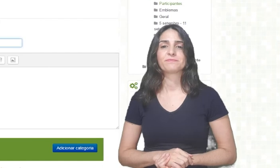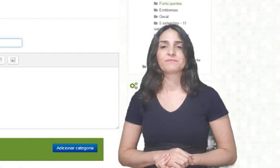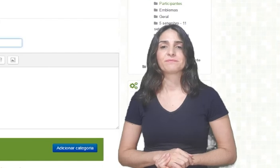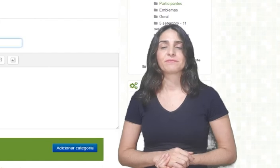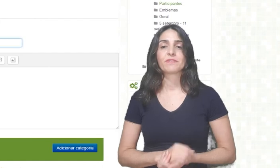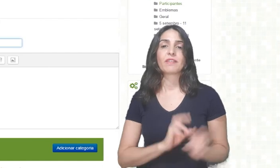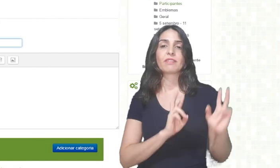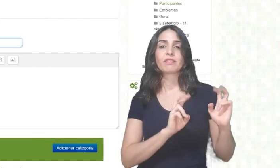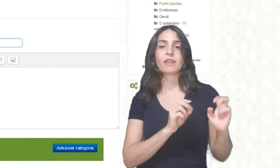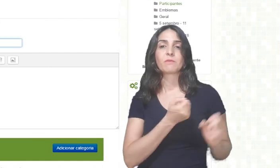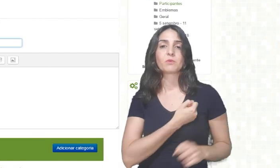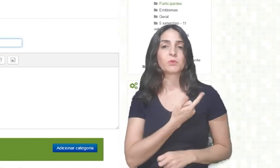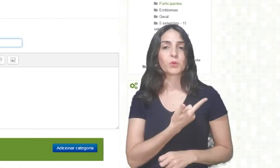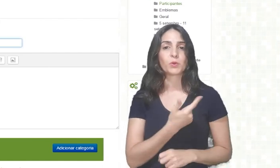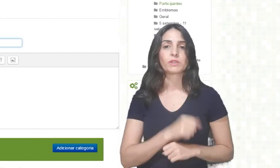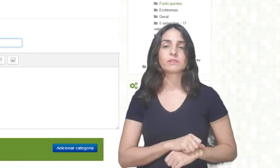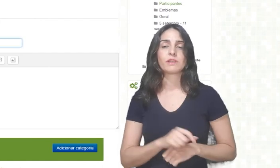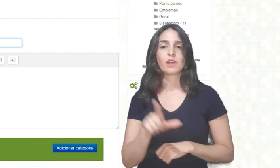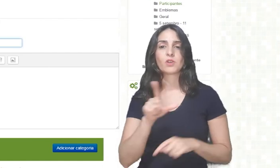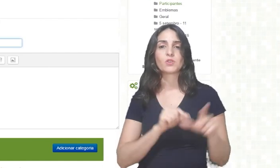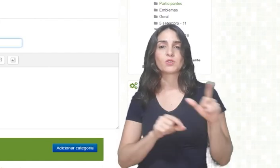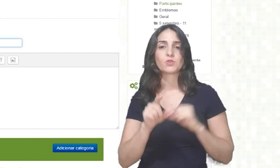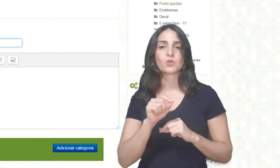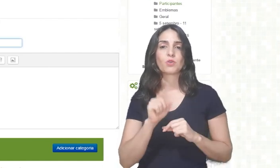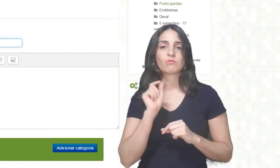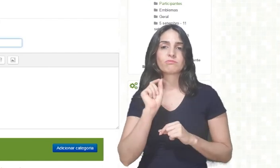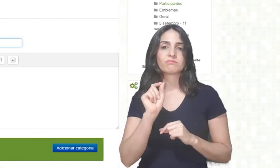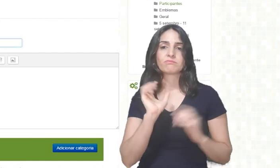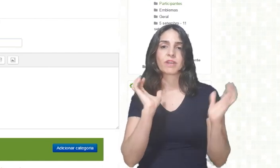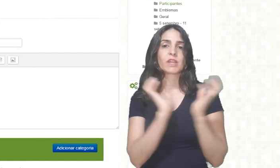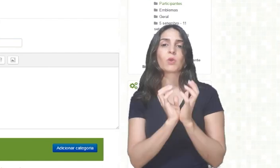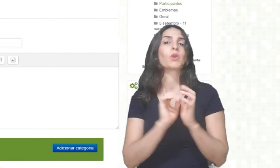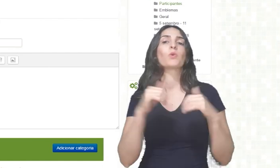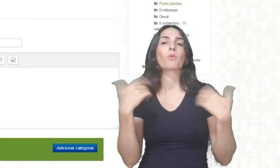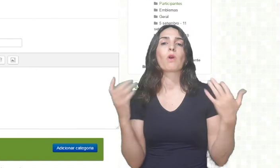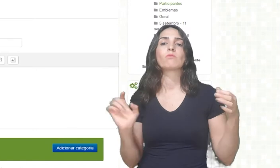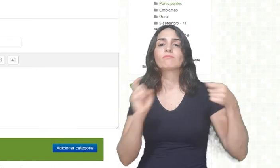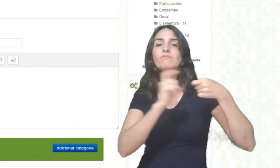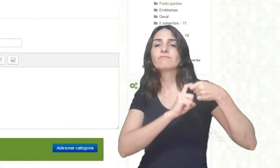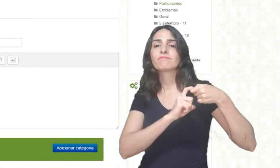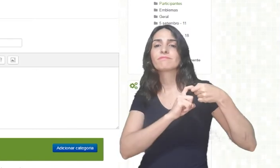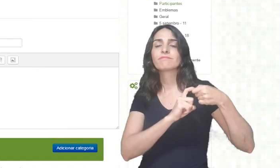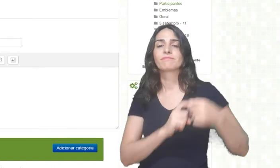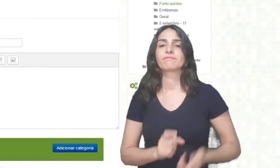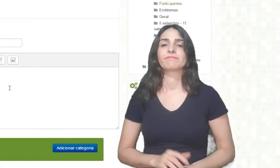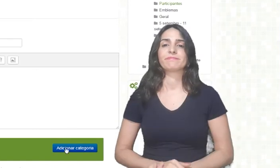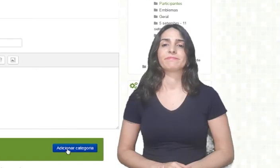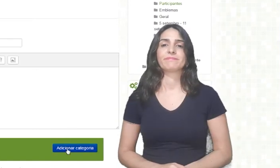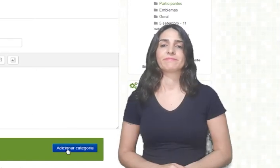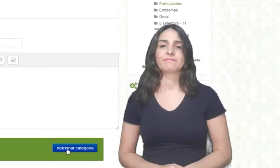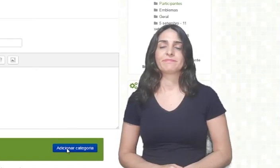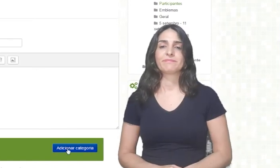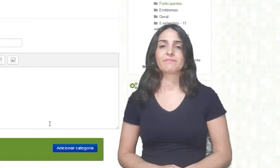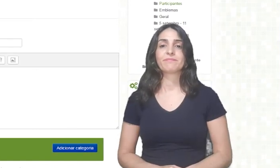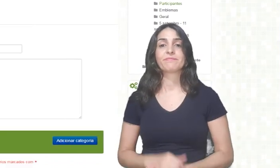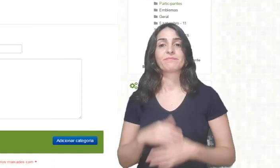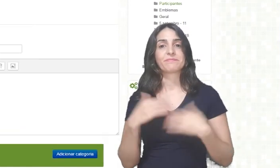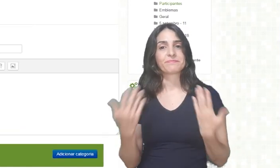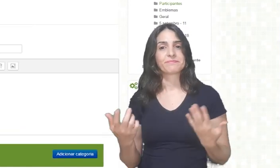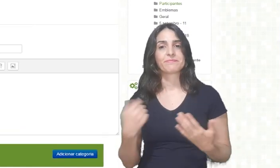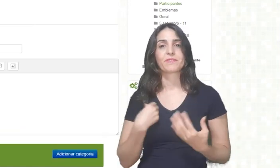o tema Dois é que a seleção não quer um pai verdade um